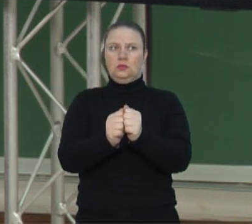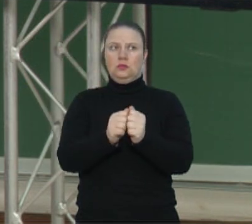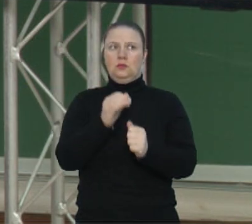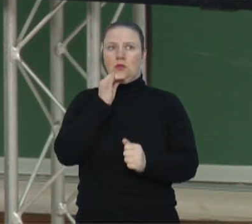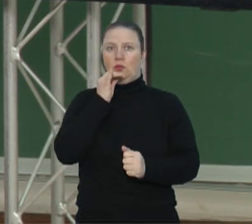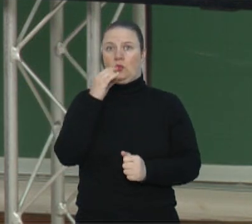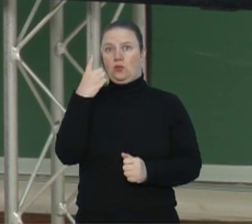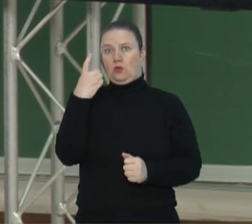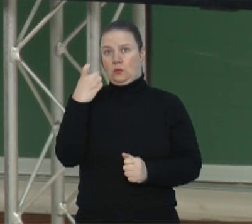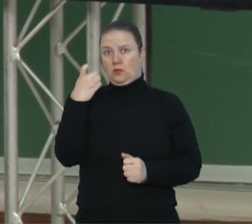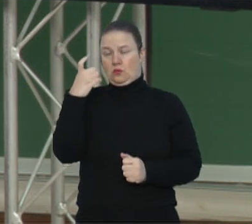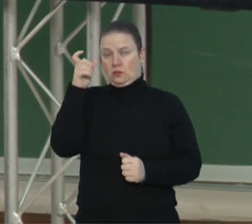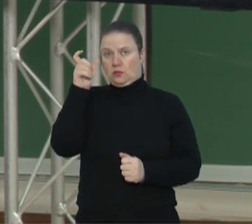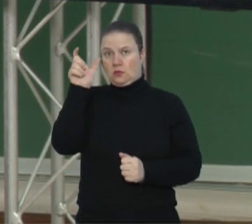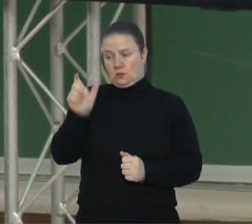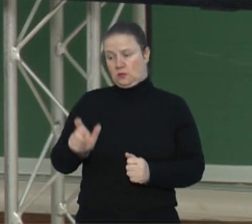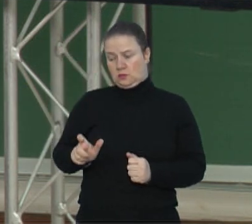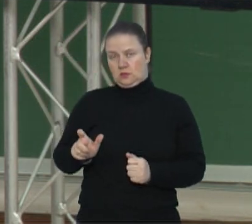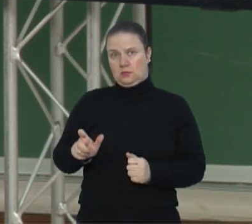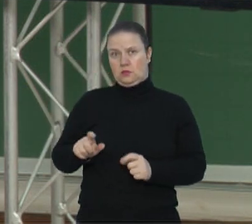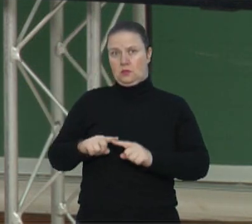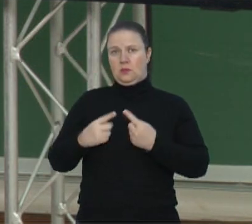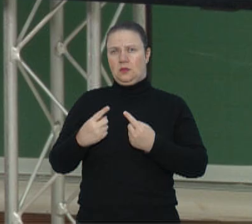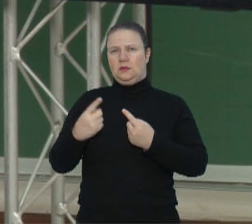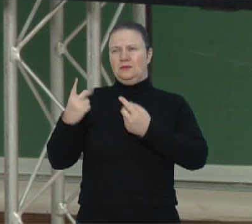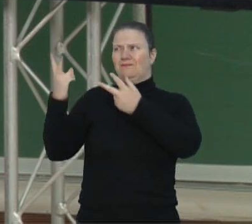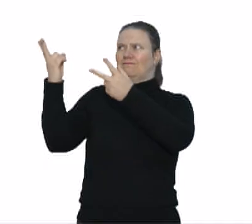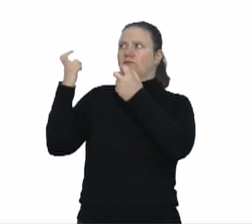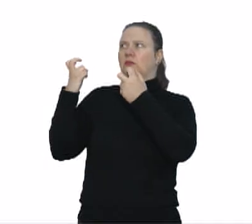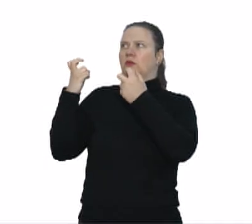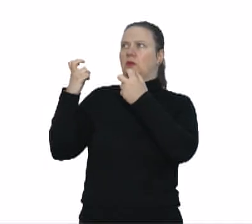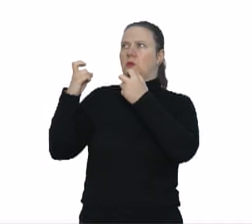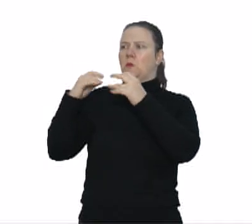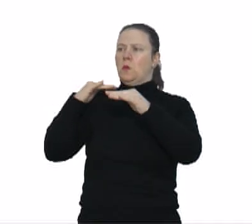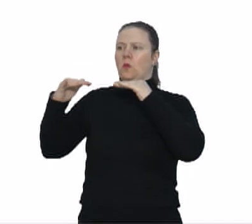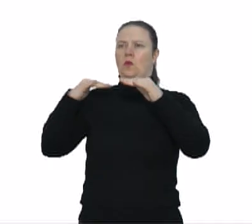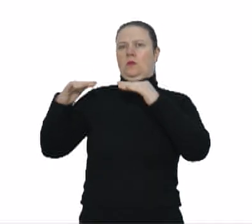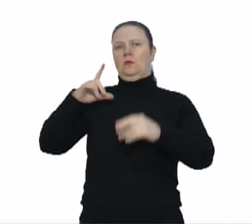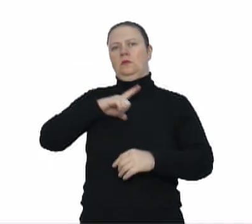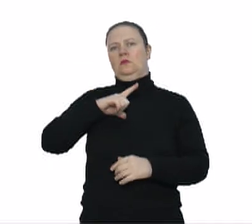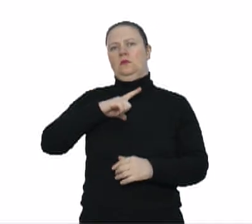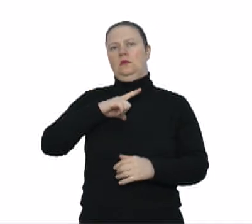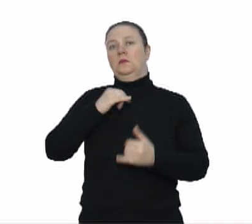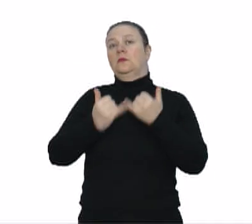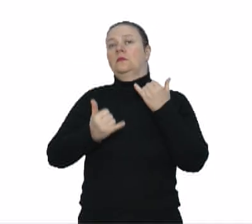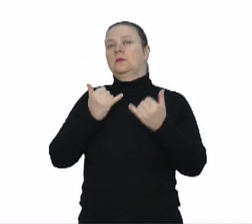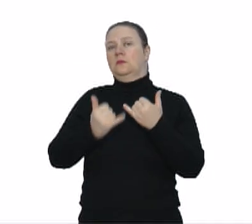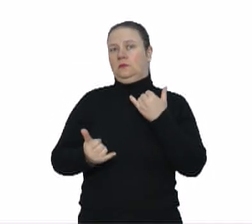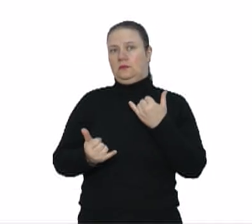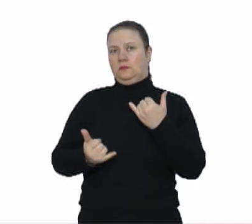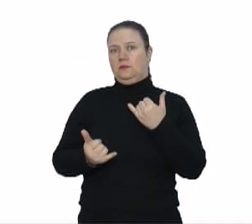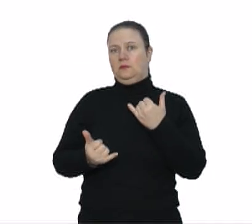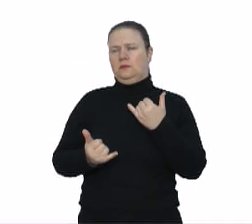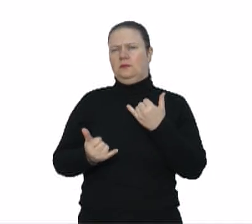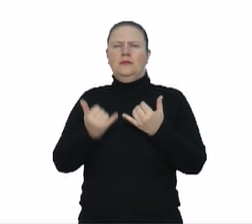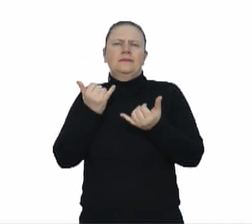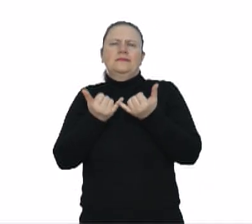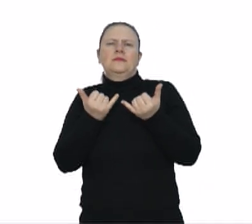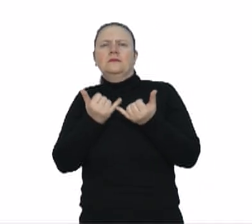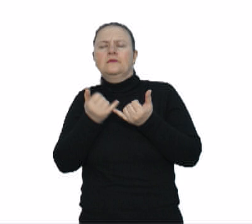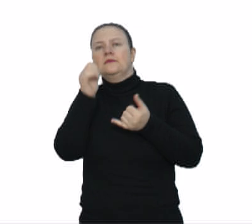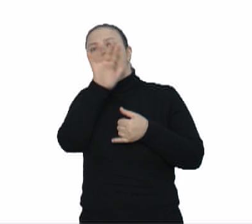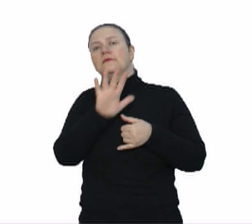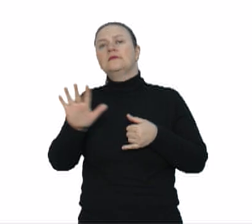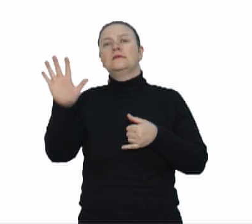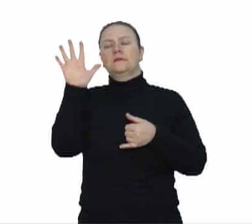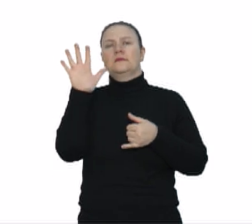só. Então, dá a impressão de movimento, né. Então, talvez vocês tenham a impressão que essa